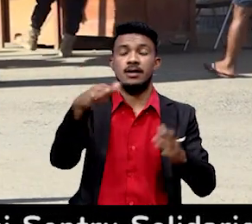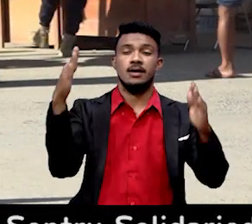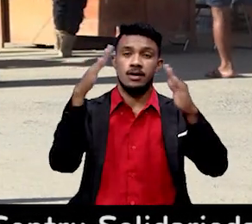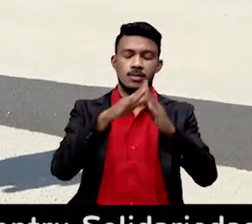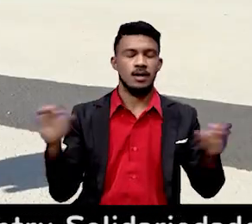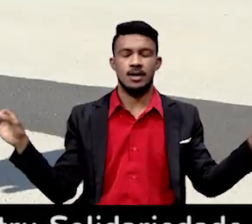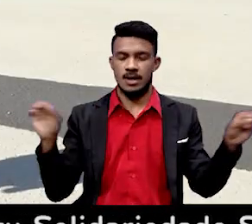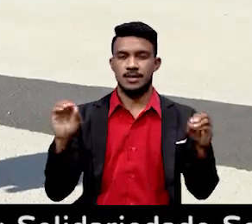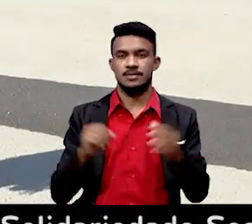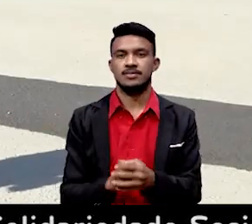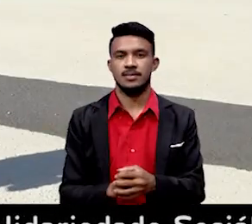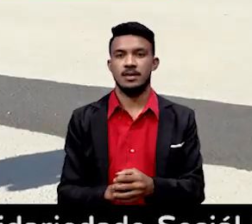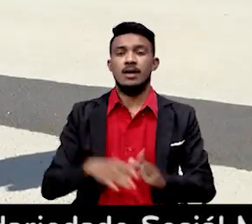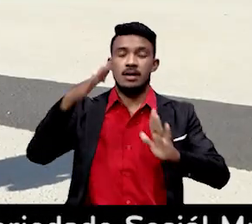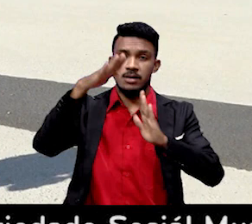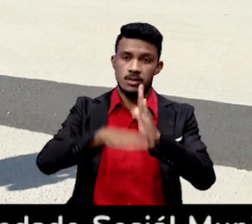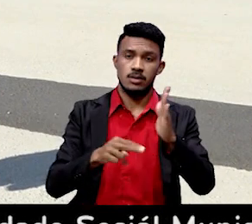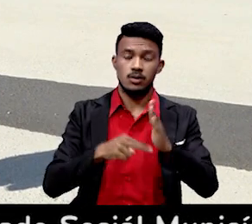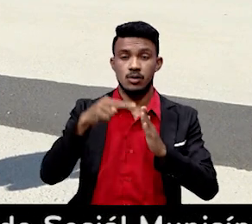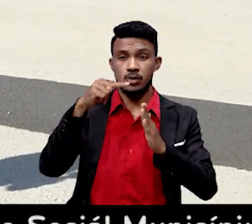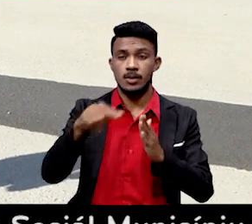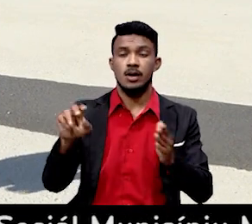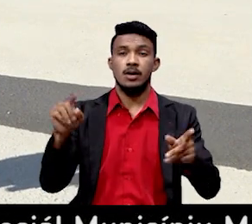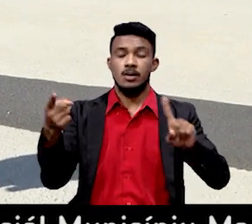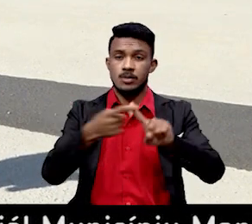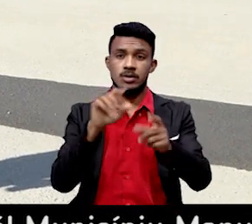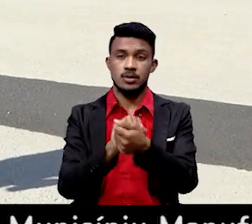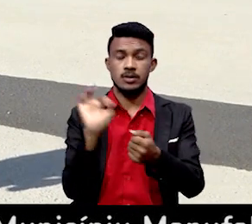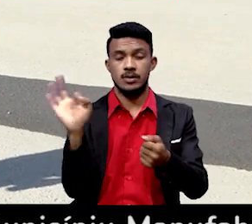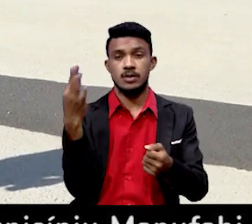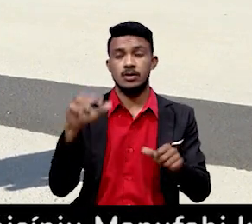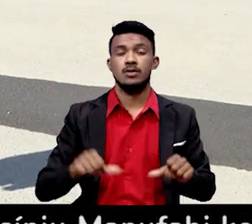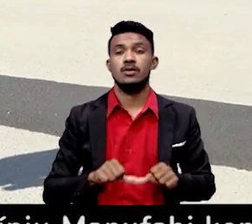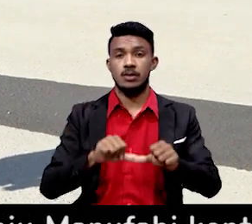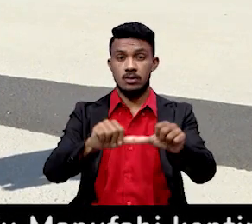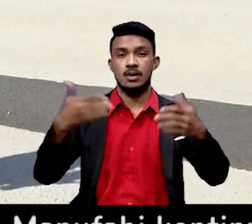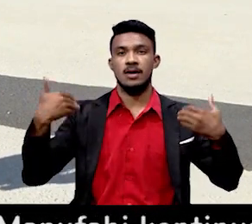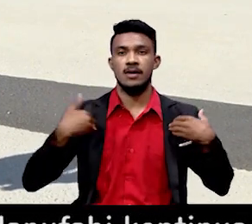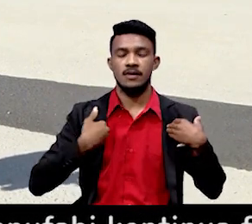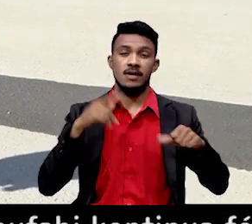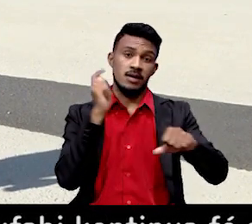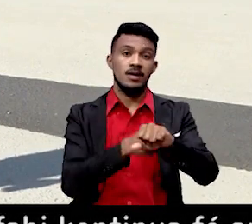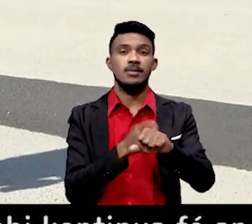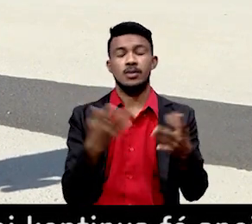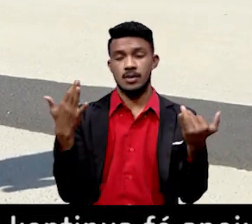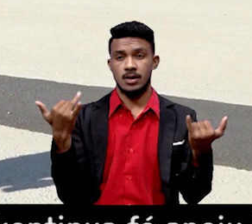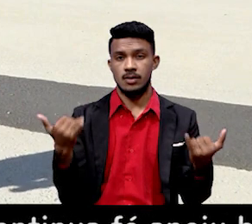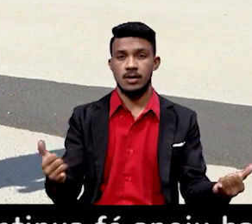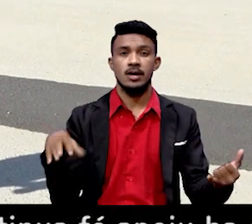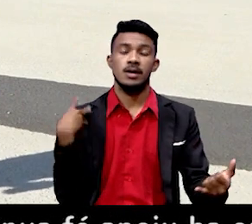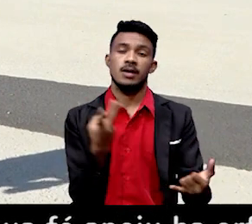iona. Redução em número caso positivo COVID-19 continua mos. Situação idane, rodi